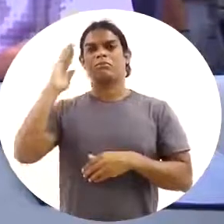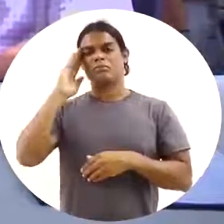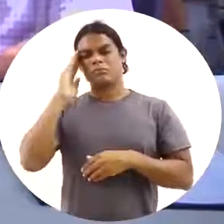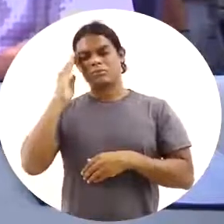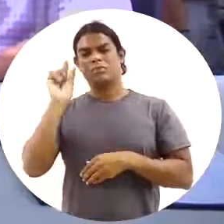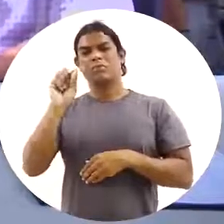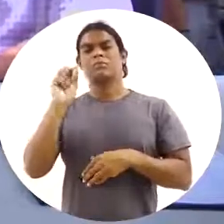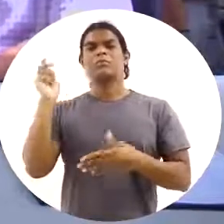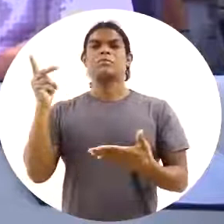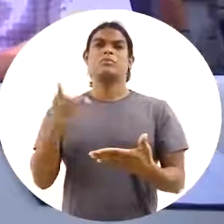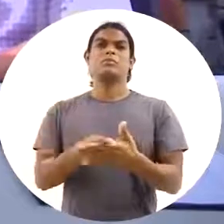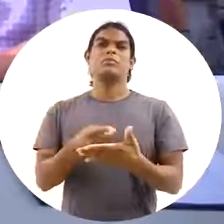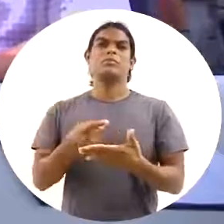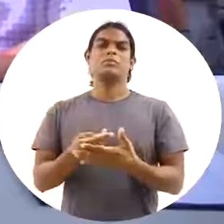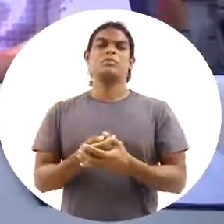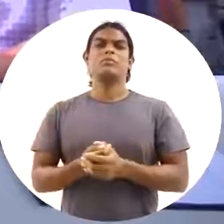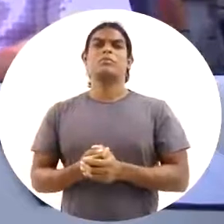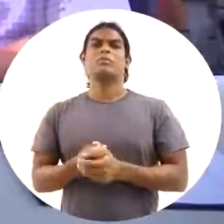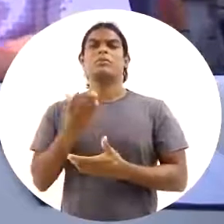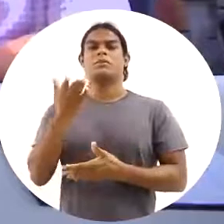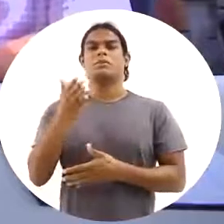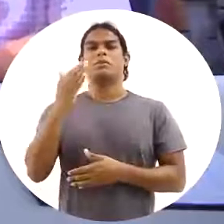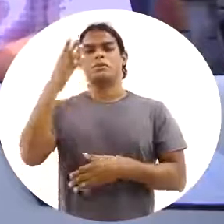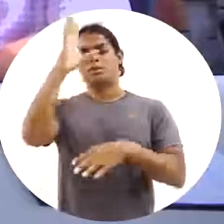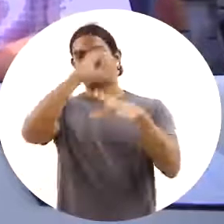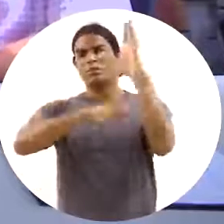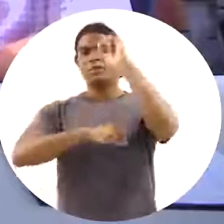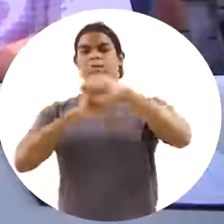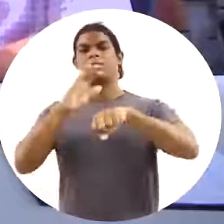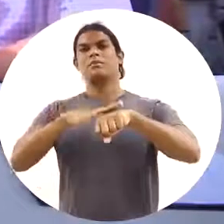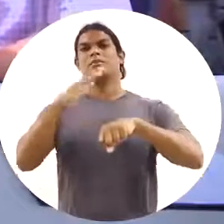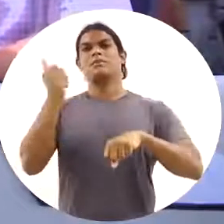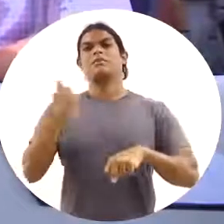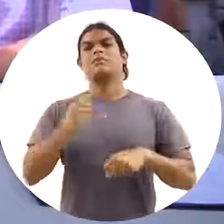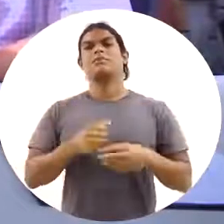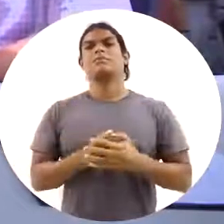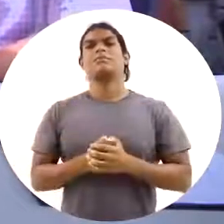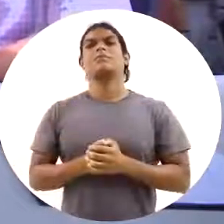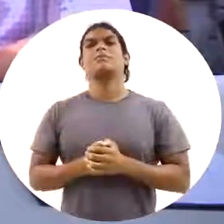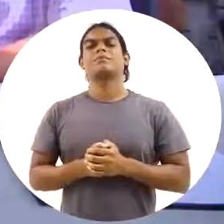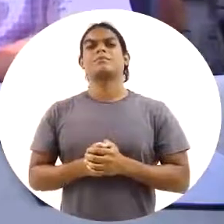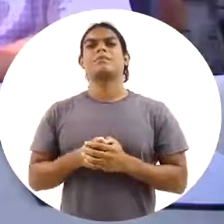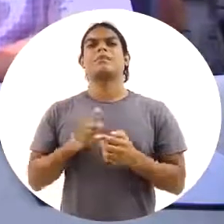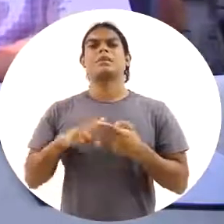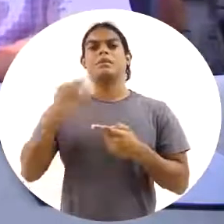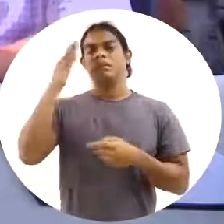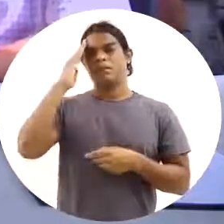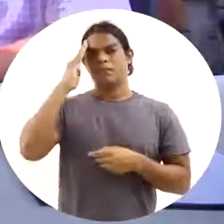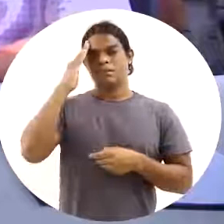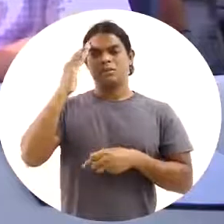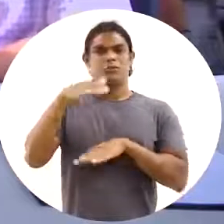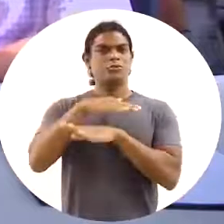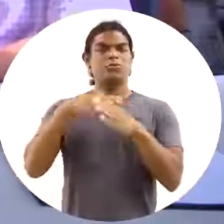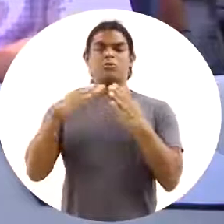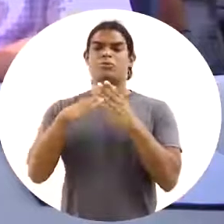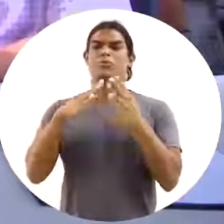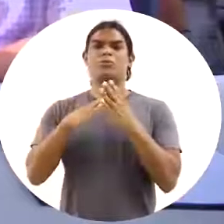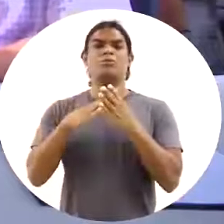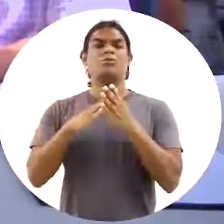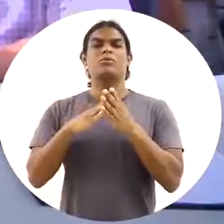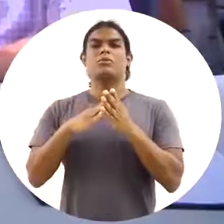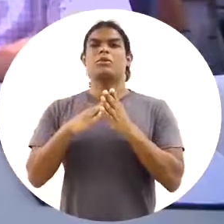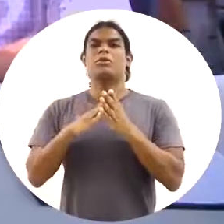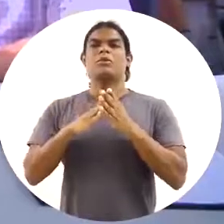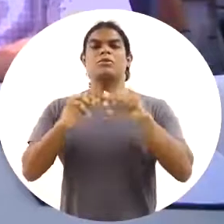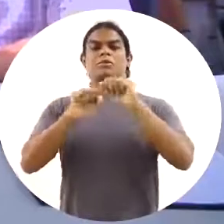entender, né, o que está acontecendo, eu acho que você tem mais consciência. E tendo mais consciência, as escolhas ficam mais claras, né? A partir do momento que você tem leitura do